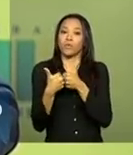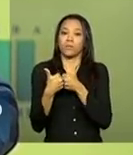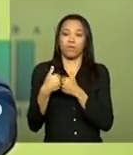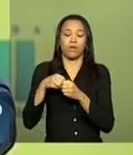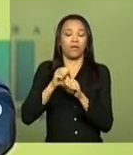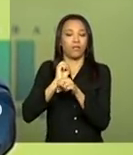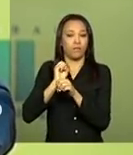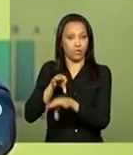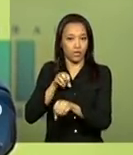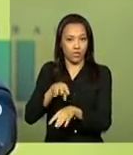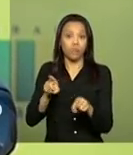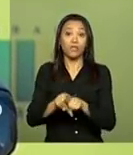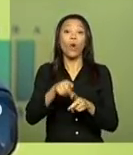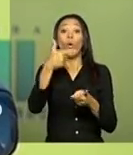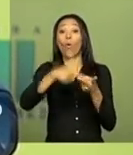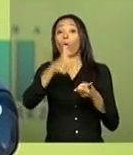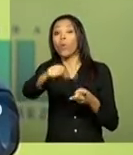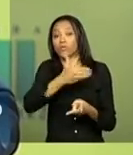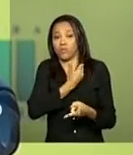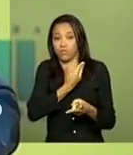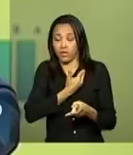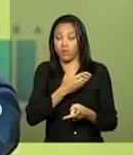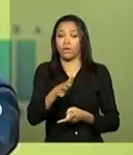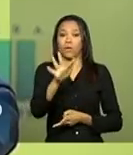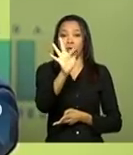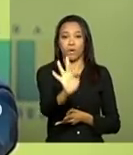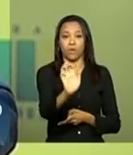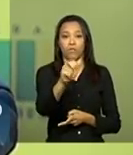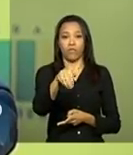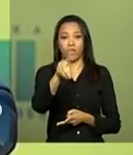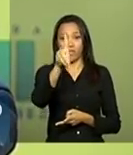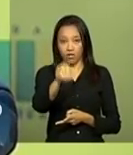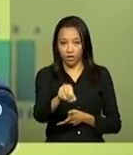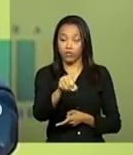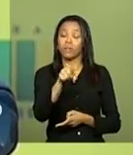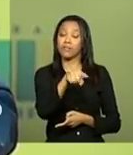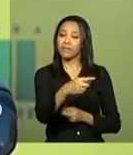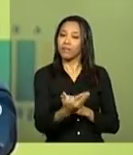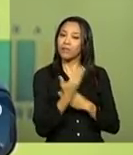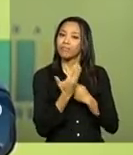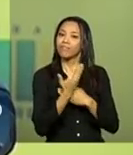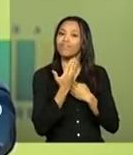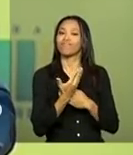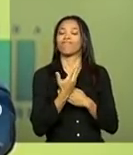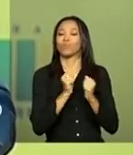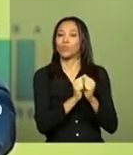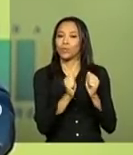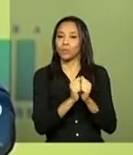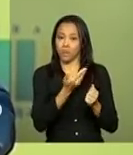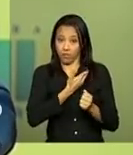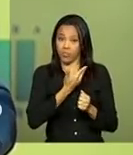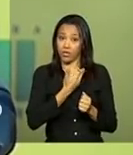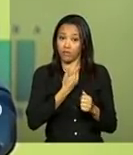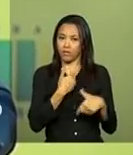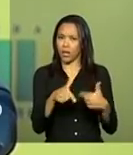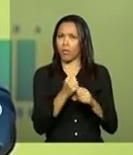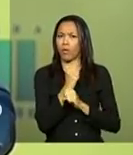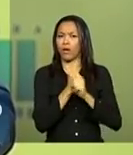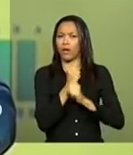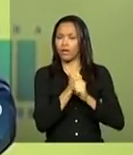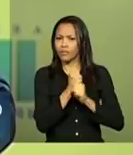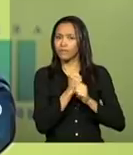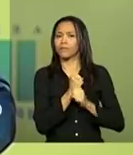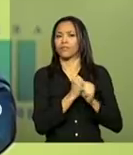Queria agradecer o Fernando Haddad, que foi um grande parceiro, um grande companheiro, né, amigo, que trabalhou comigo aqui durante muitos anos,